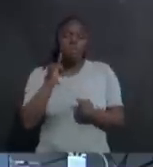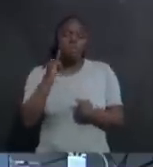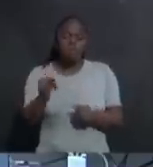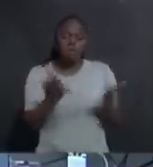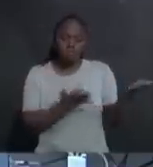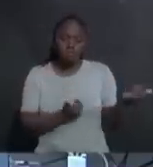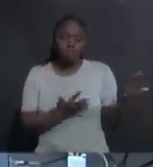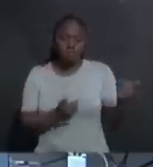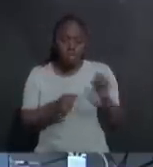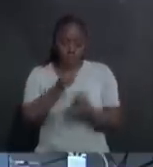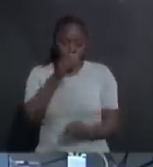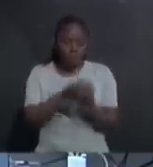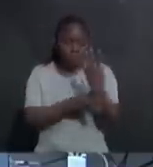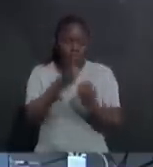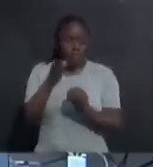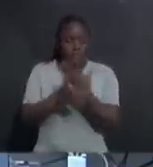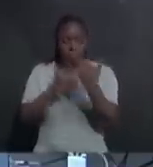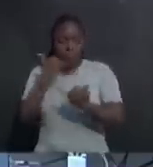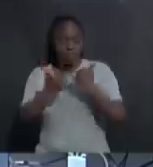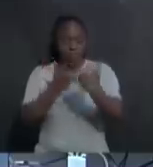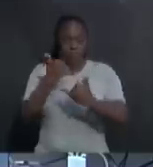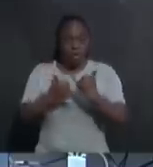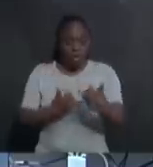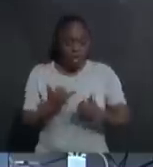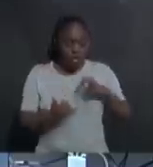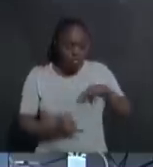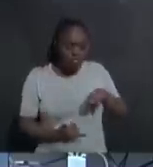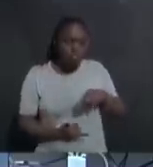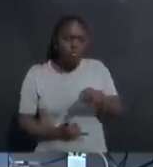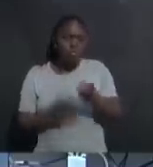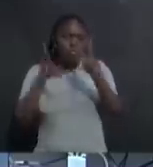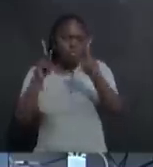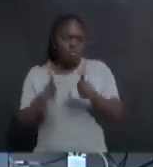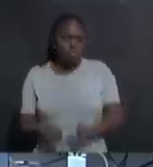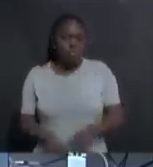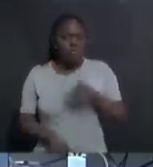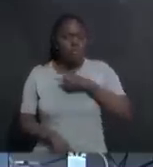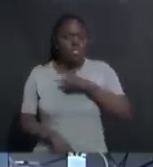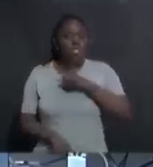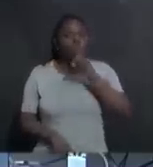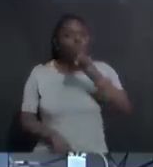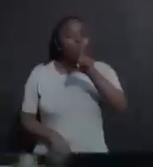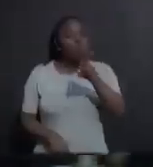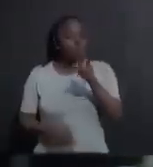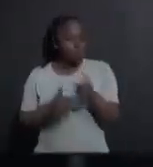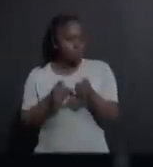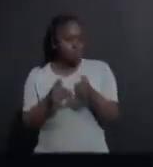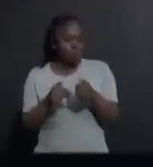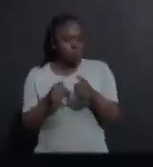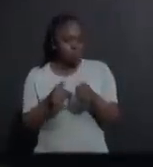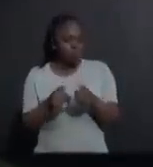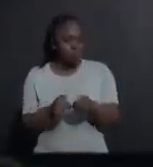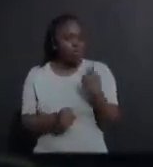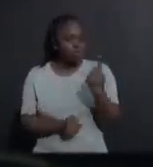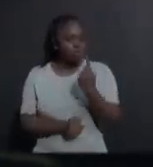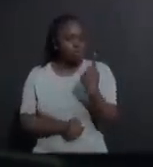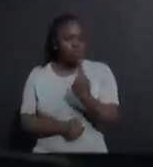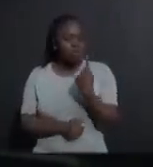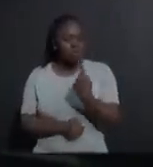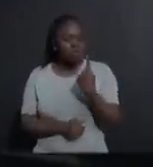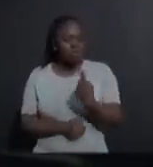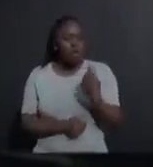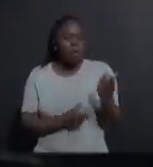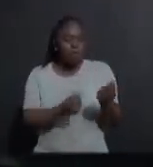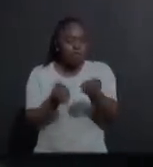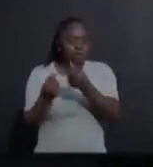jogos, para ganhar milhões de pessoas. Tem um jogo chamado Call of Duty, que ele sozinho arrecadou mais dinheiro ao redor do